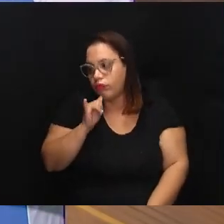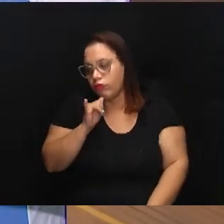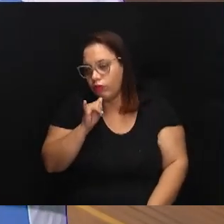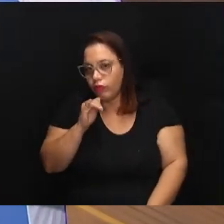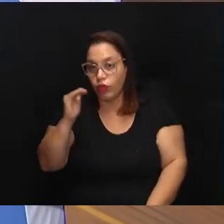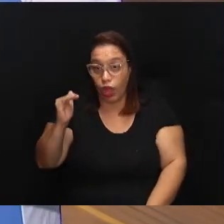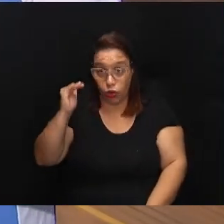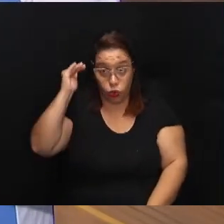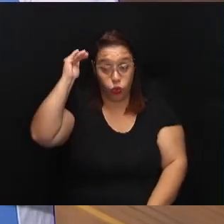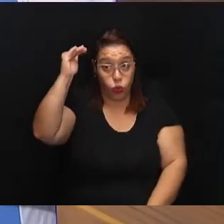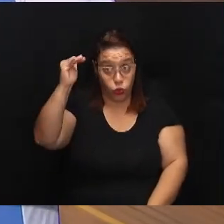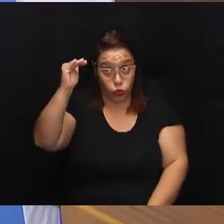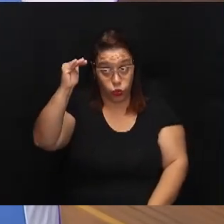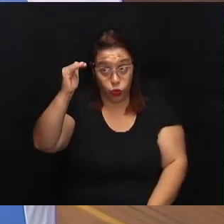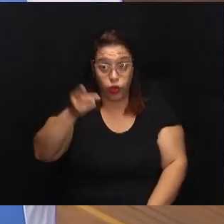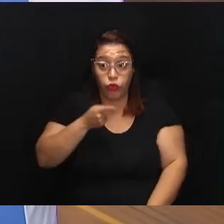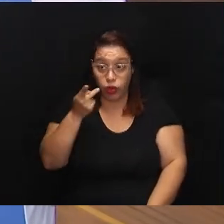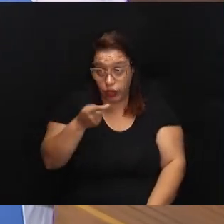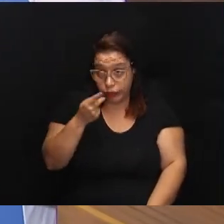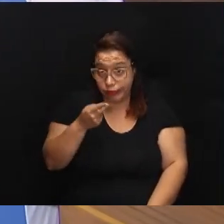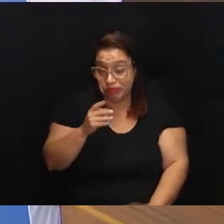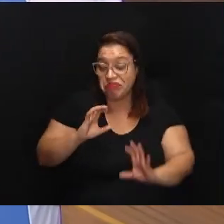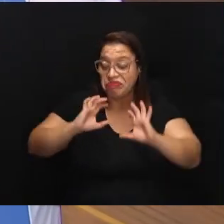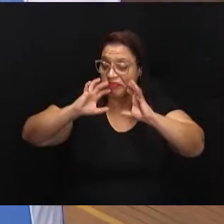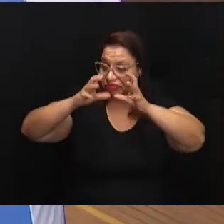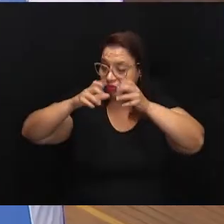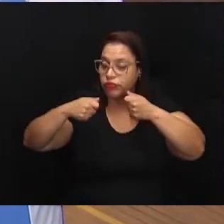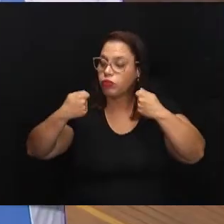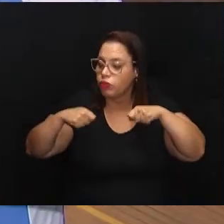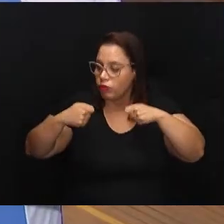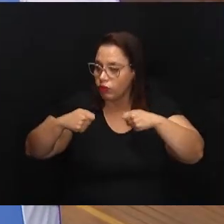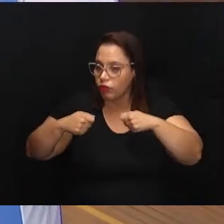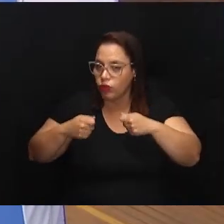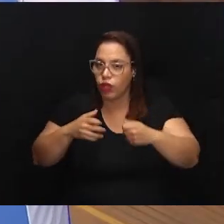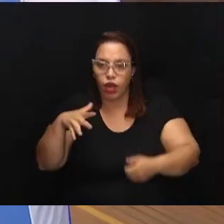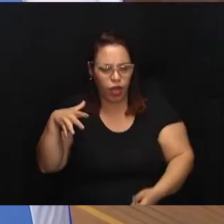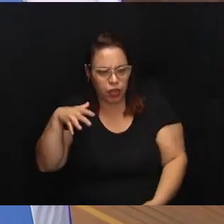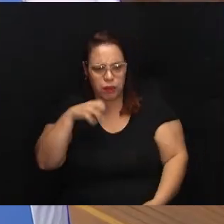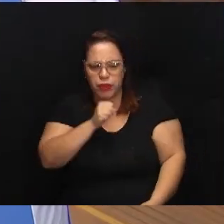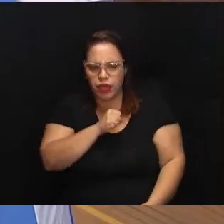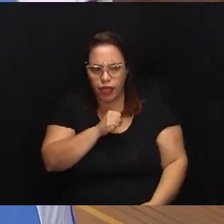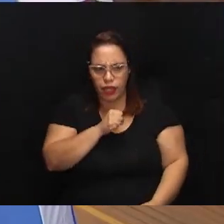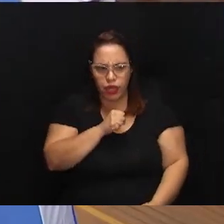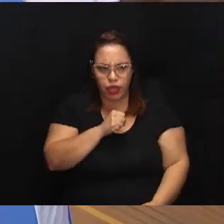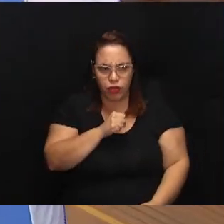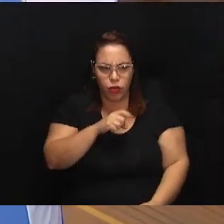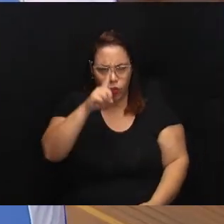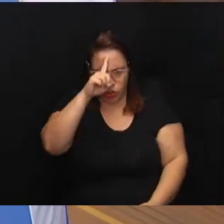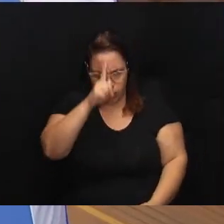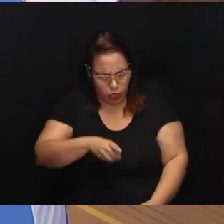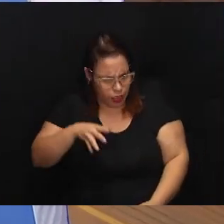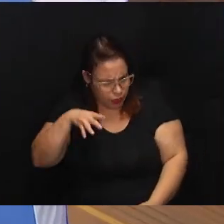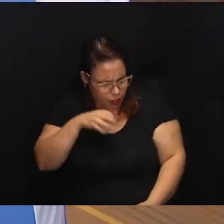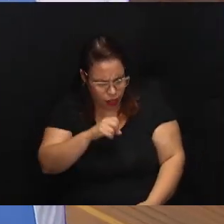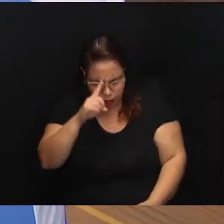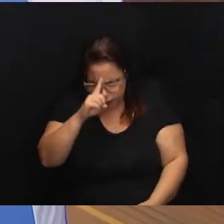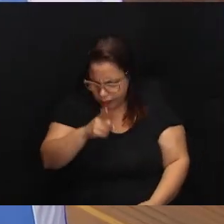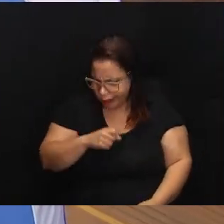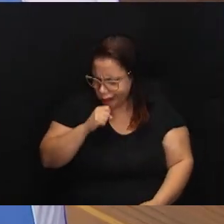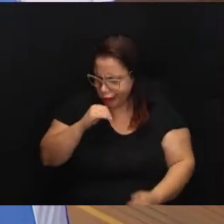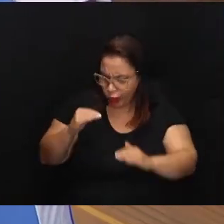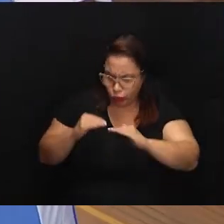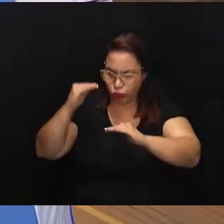perfil, a altura conta muito, mas que o jogador de vôlei ele precisa agilidade, tomada de decisão,